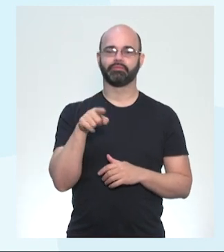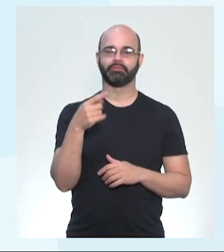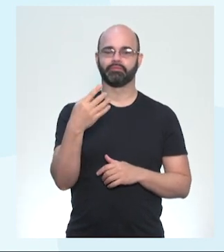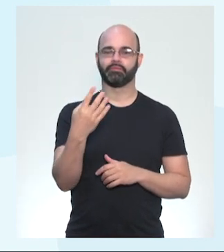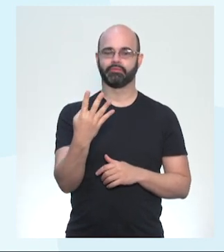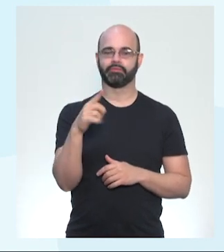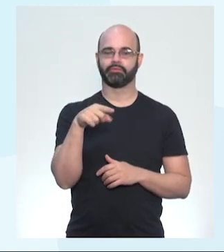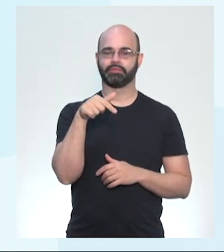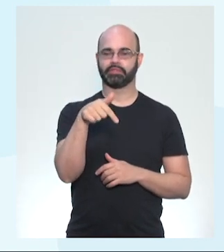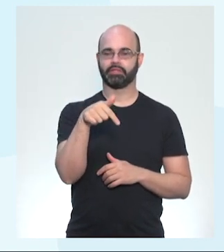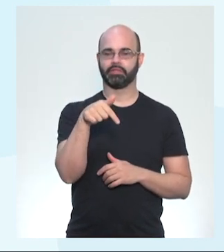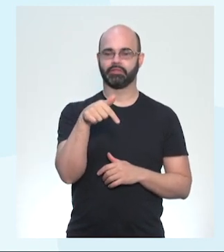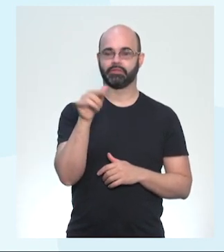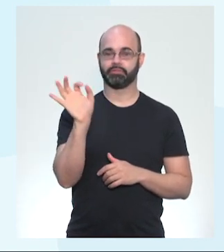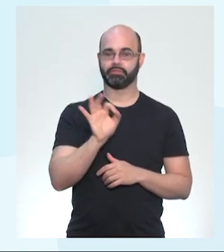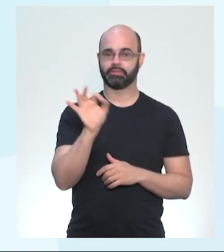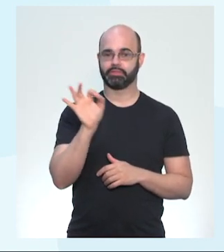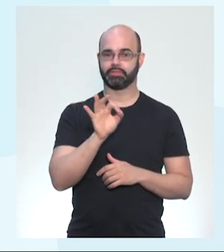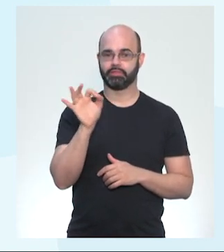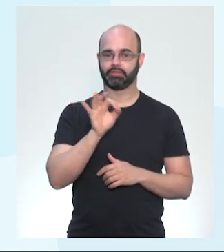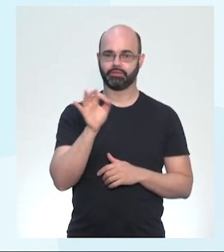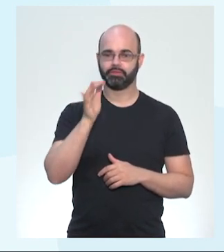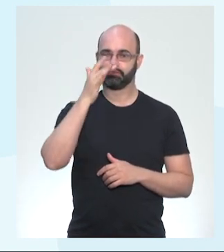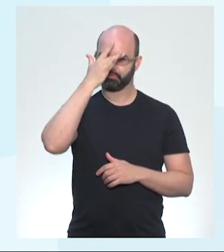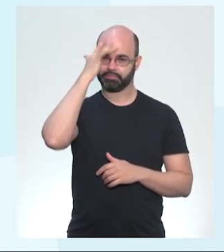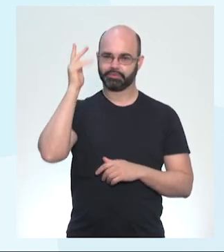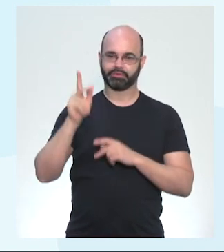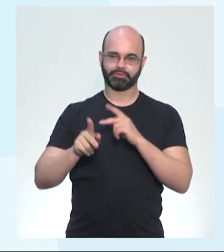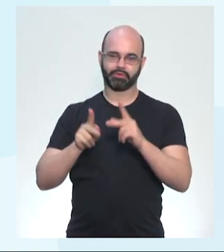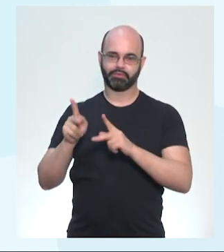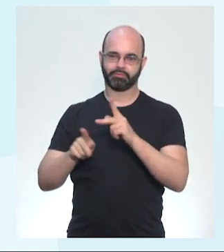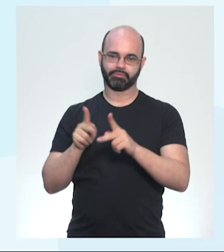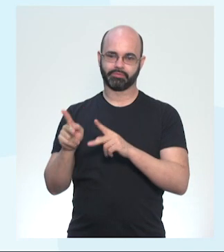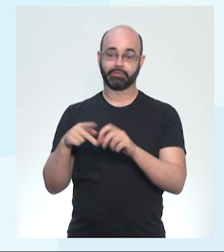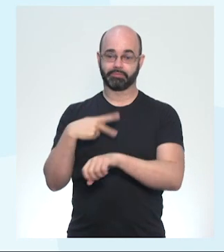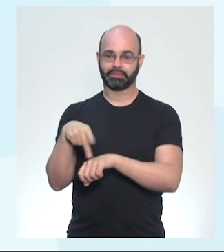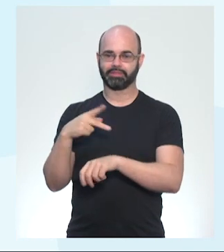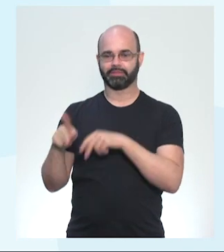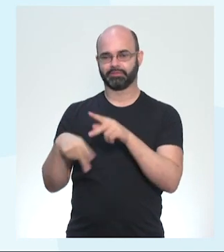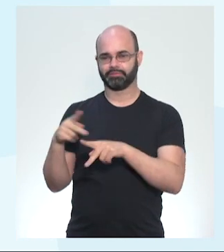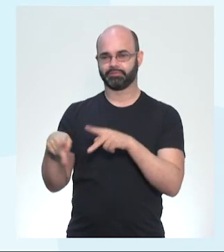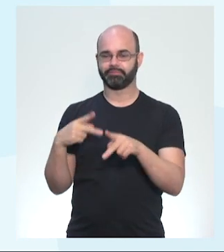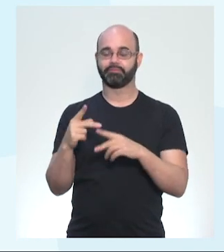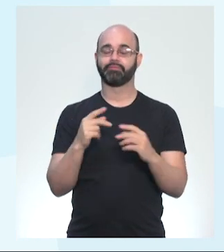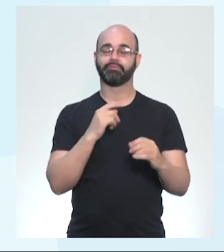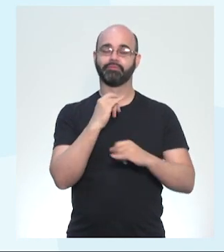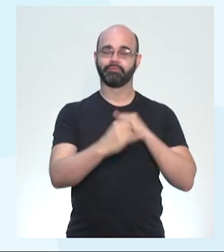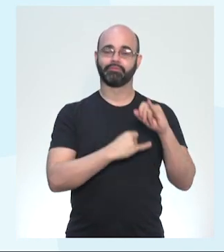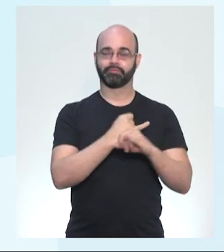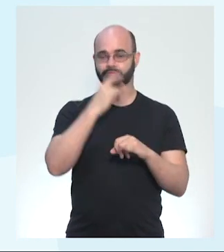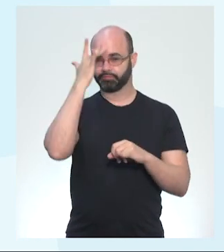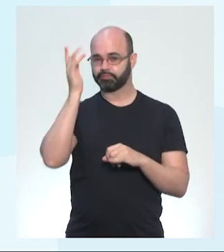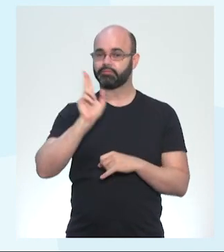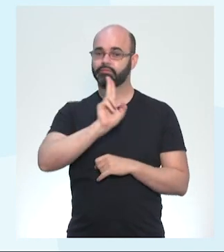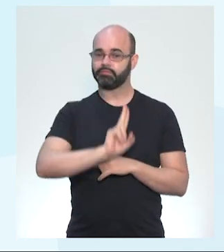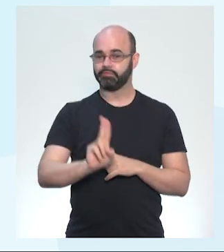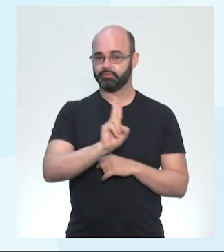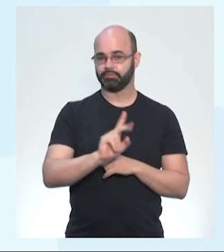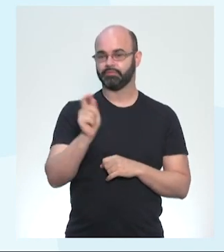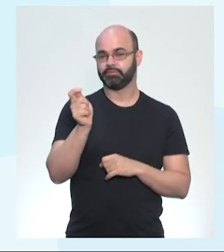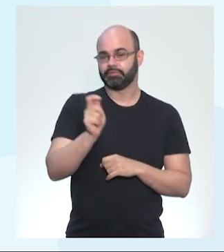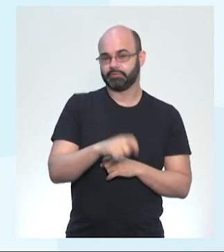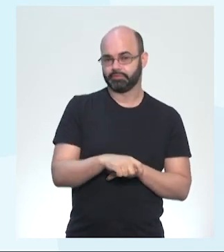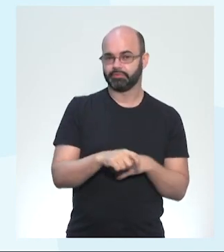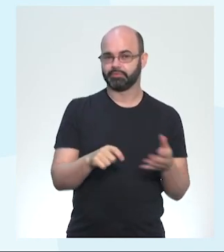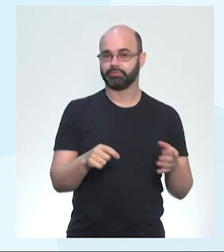64,7% da população deste país tenha acesso à internet e que a população total seja de